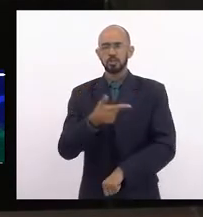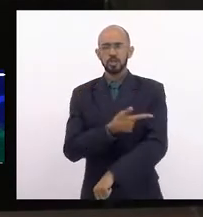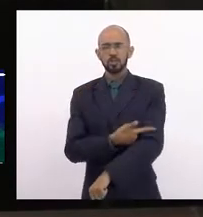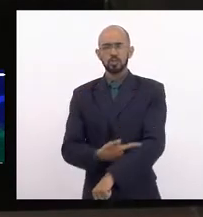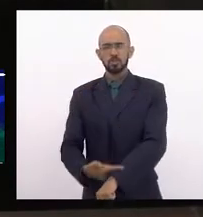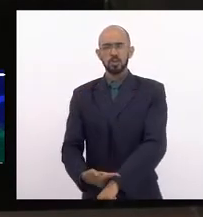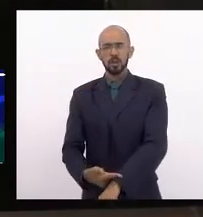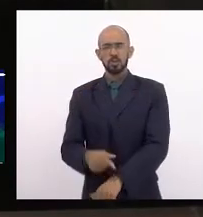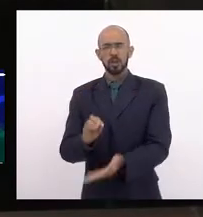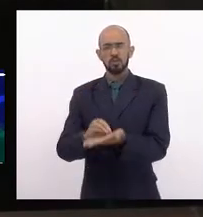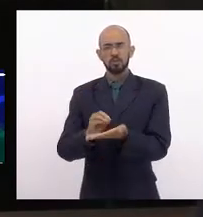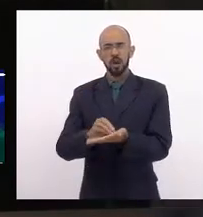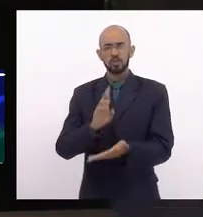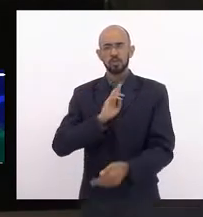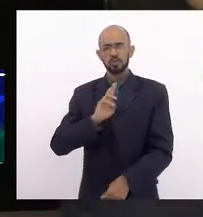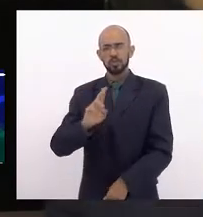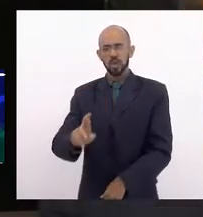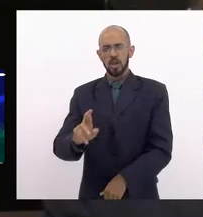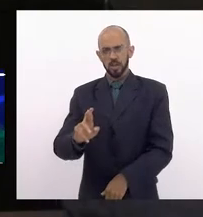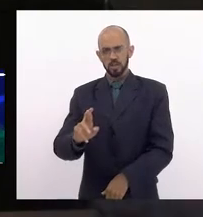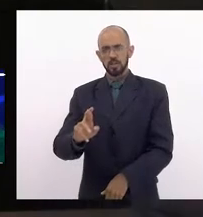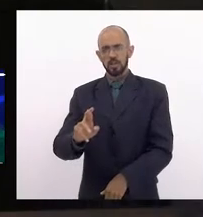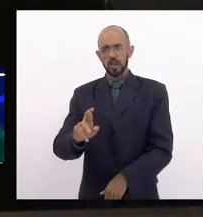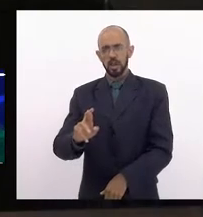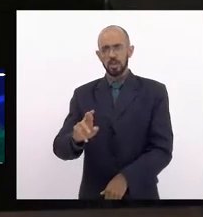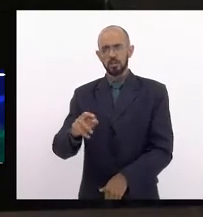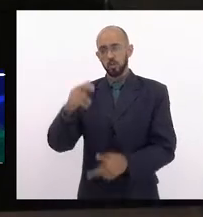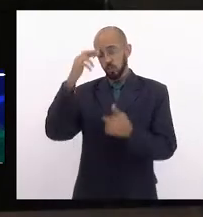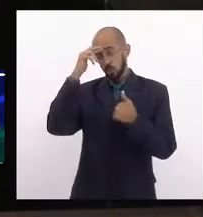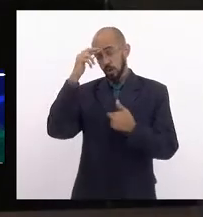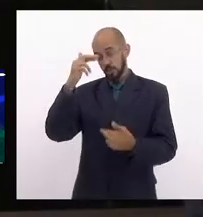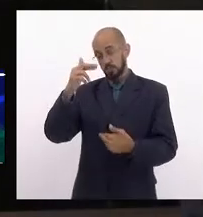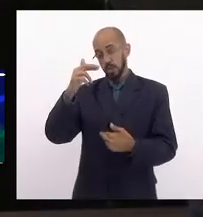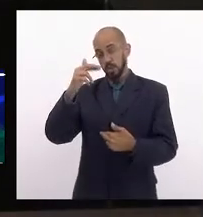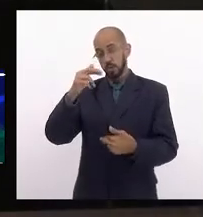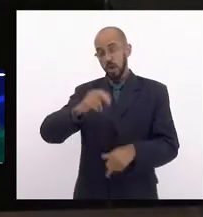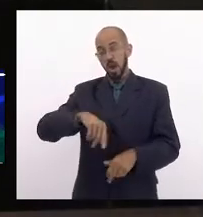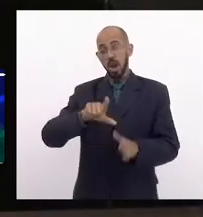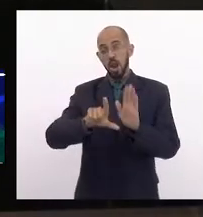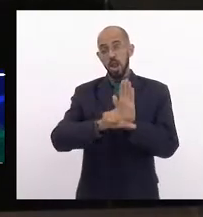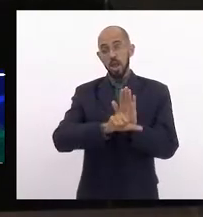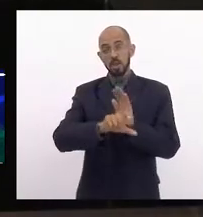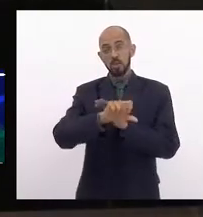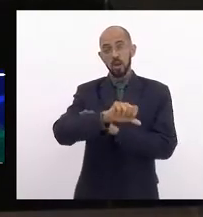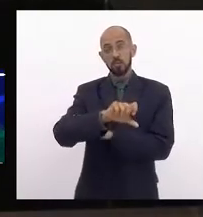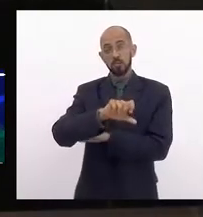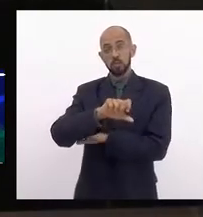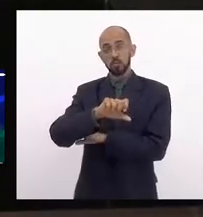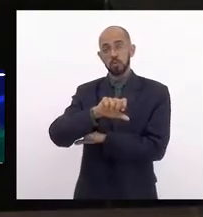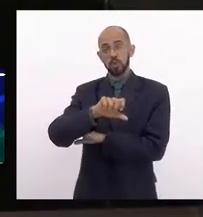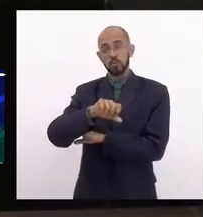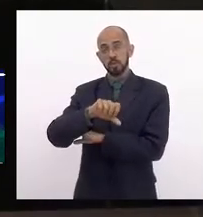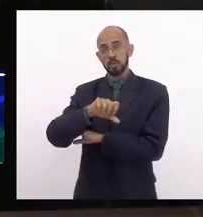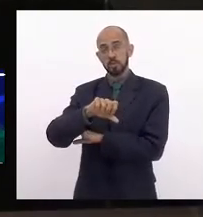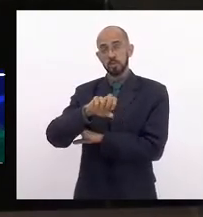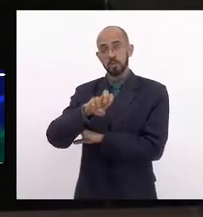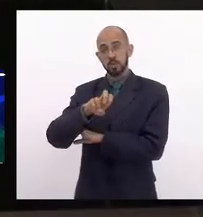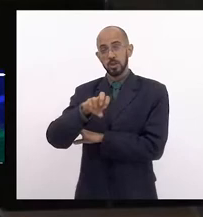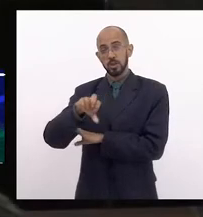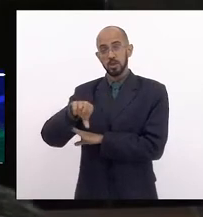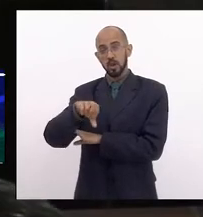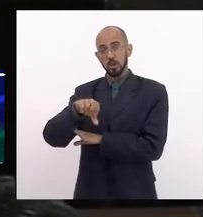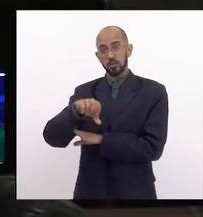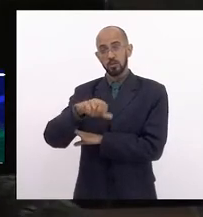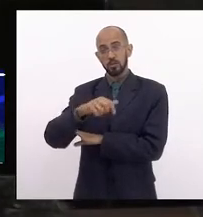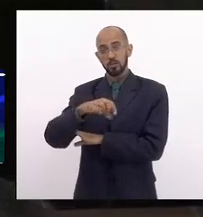falta de respeito com religiões ou a Lei Nº 9459 debaixo de 97